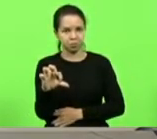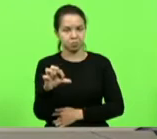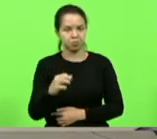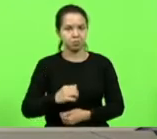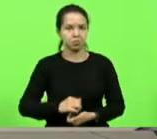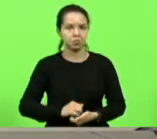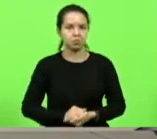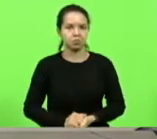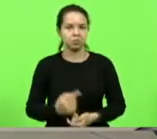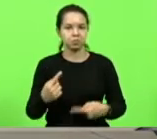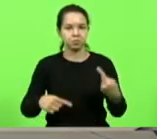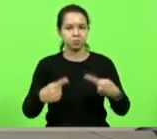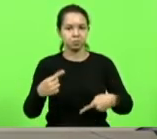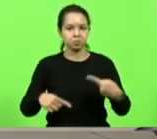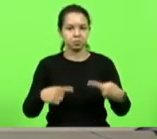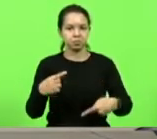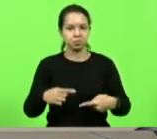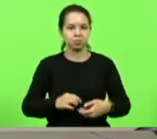2019. Em discussão.